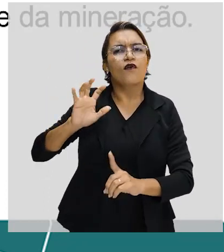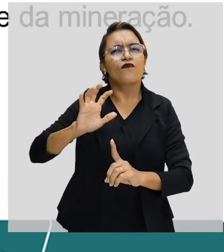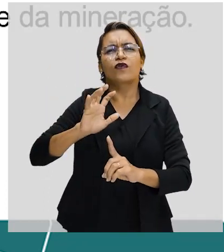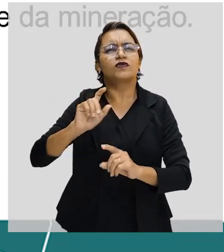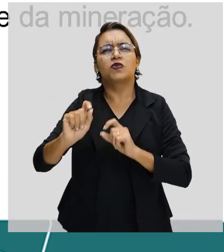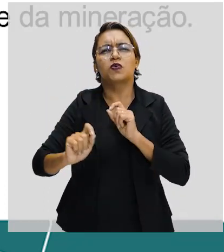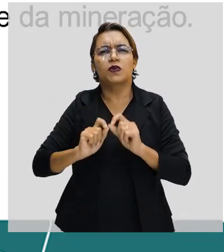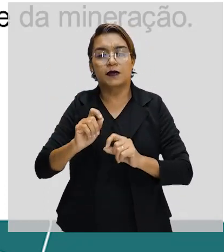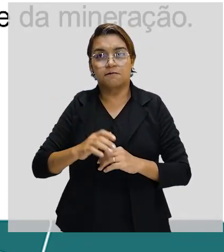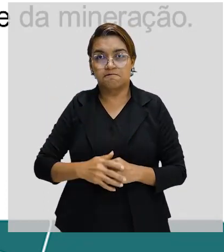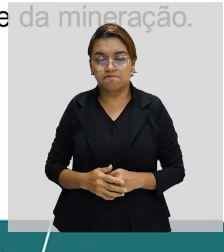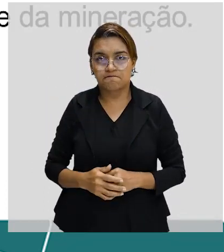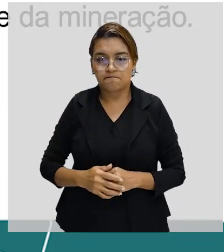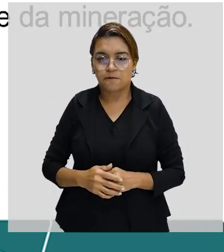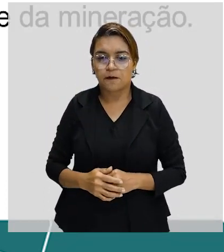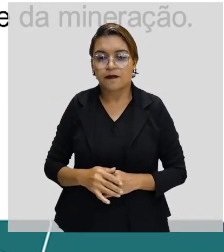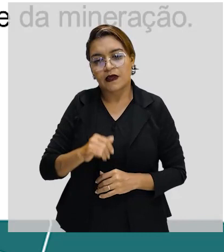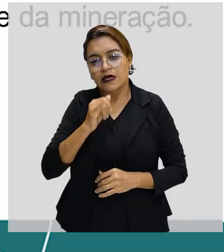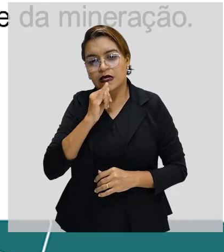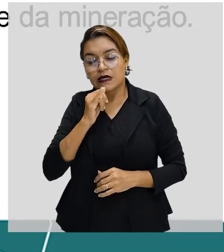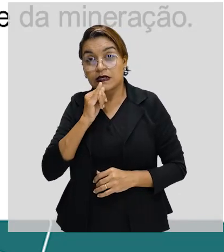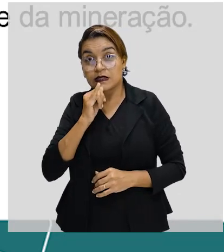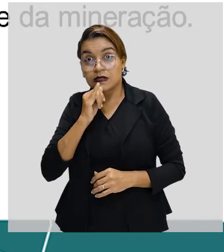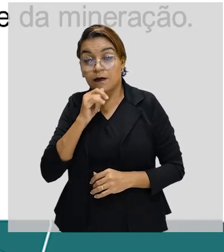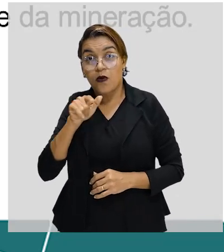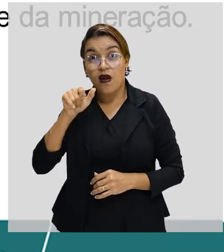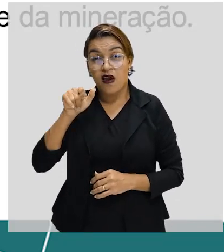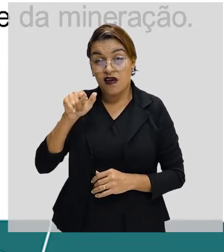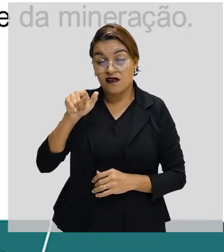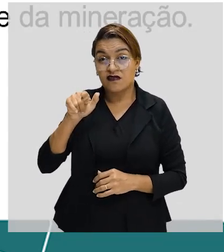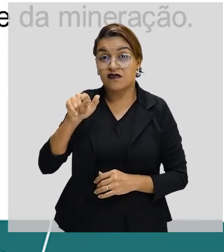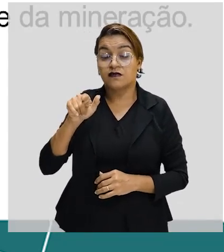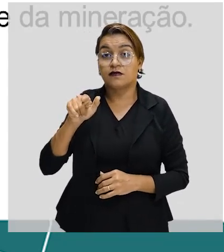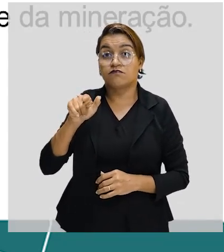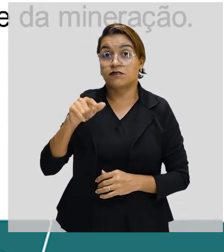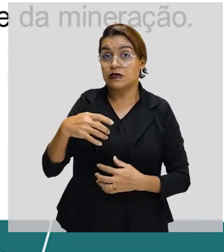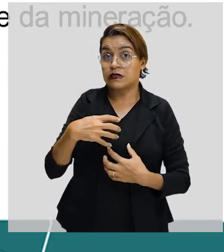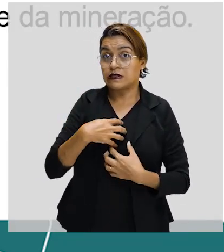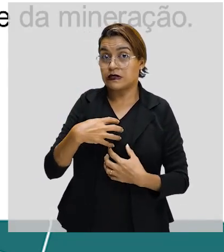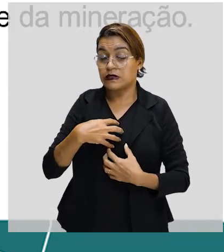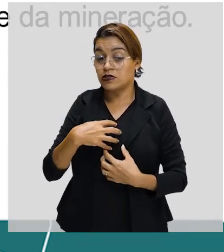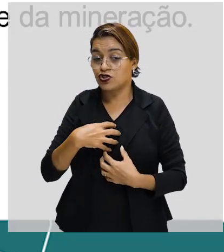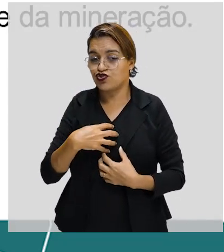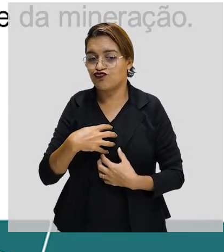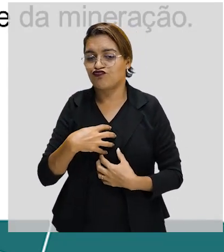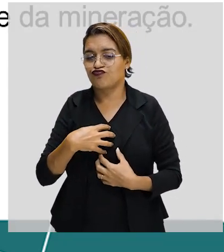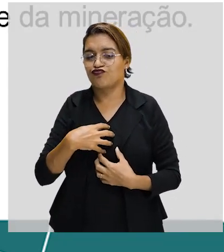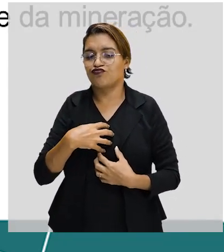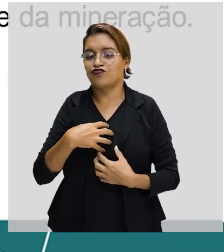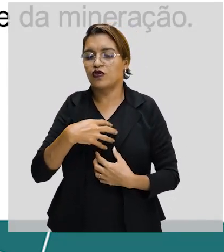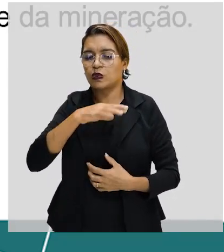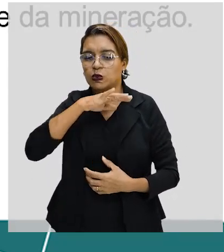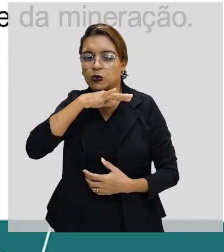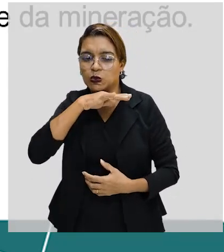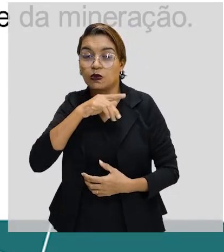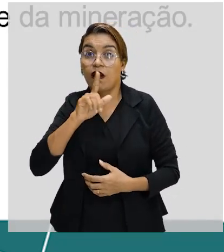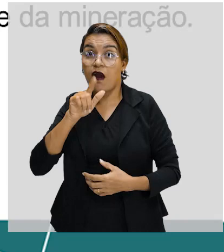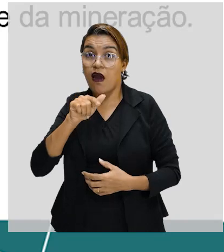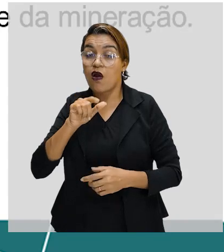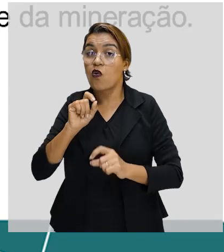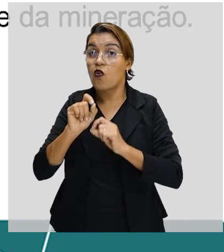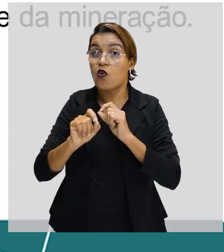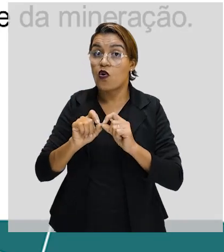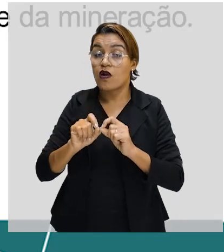as más elas que vá que atingiu o povo africano nos dias de hoje que atingiam e que atingem o dia de hoje são resultantes do